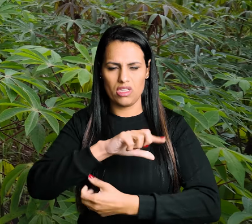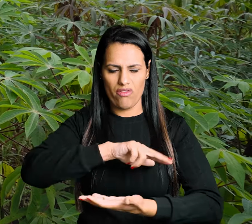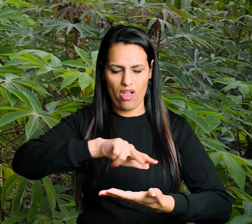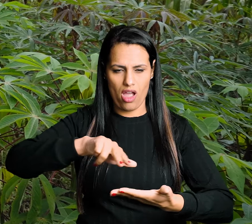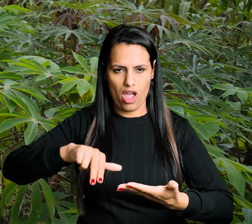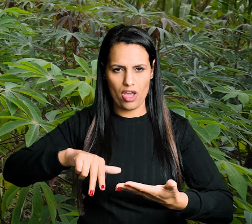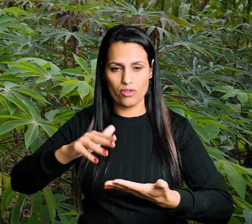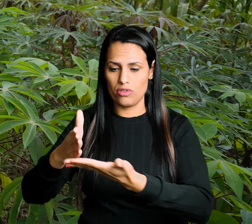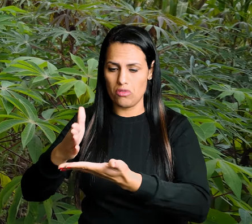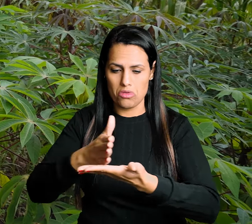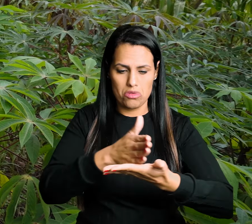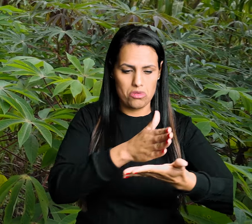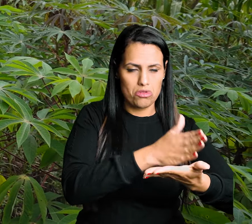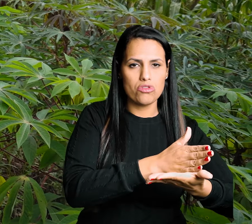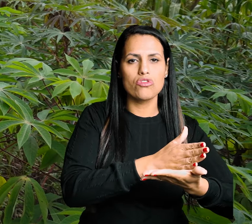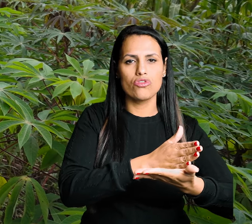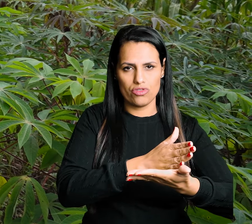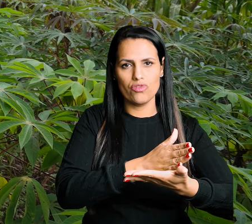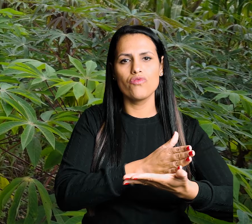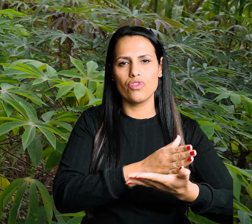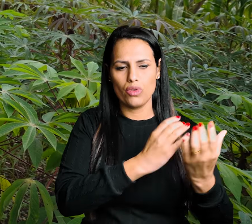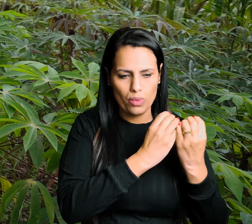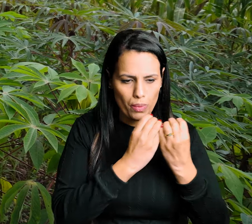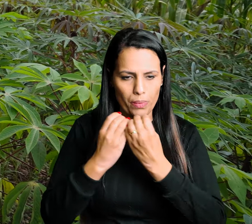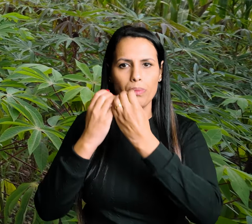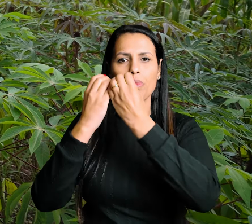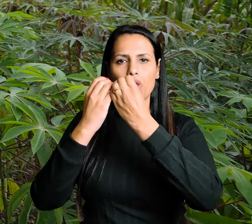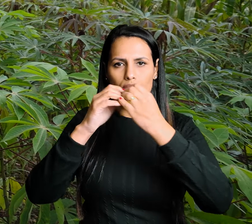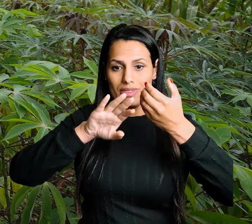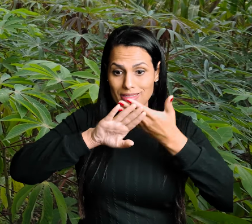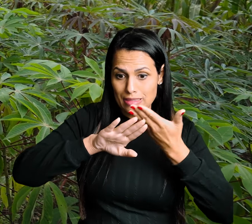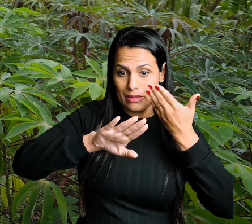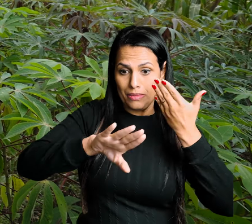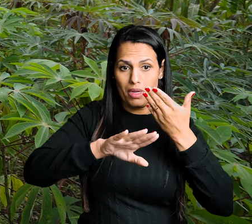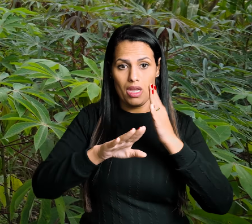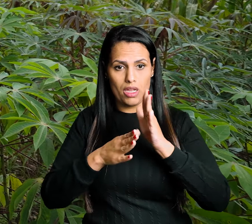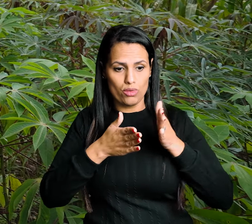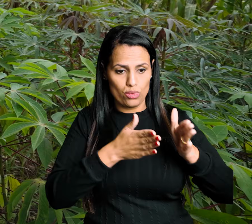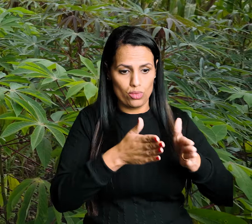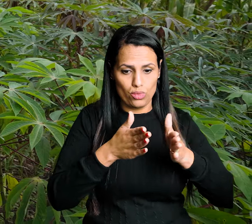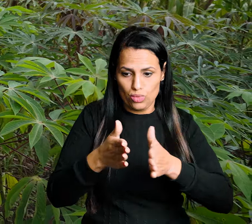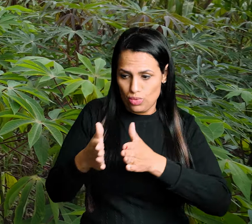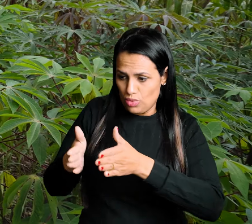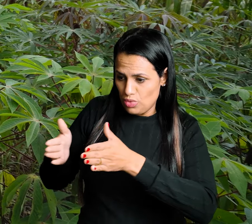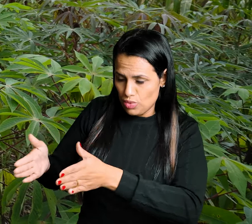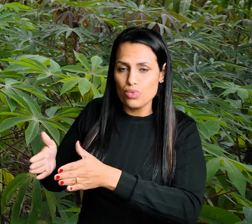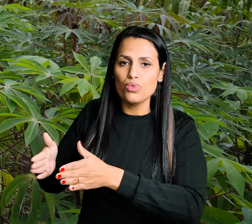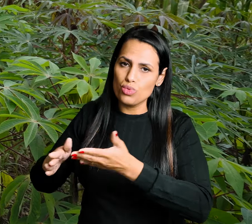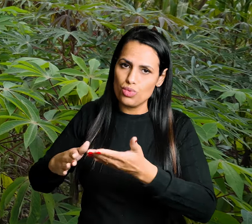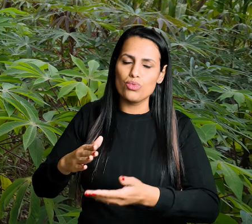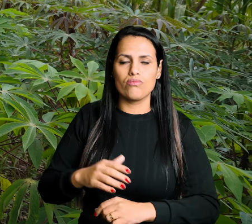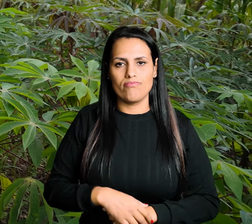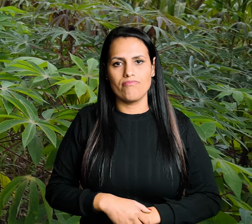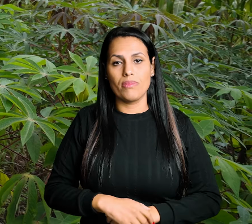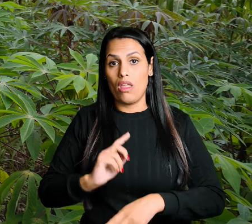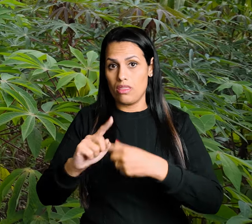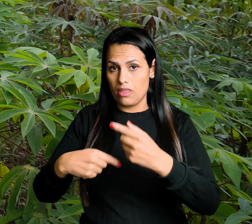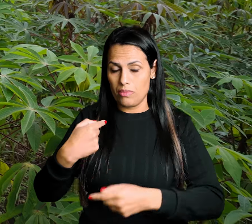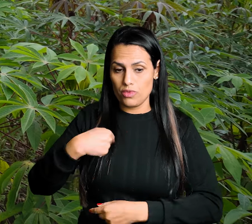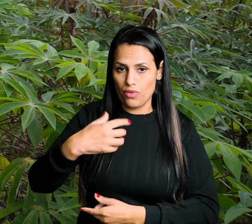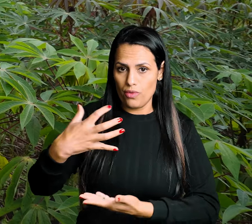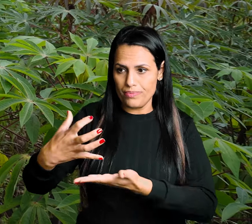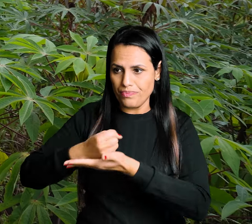tudo dividido, né? Por carreira de milho, por carreira de girassóis, dividido. Depois, quando eu colho,